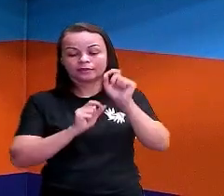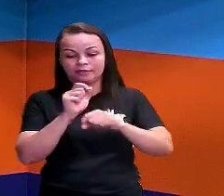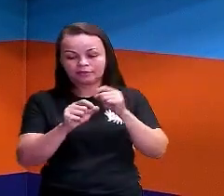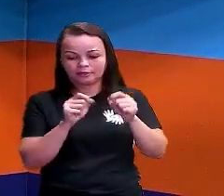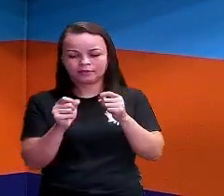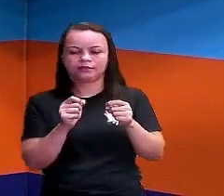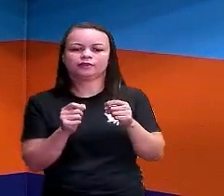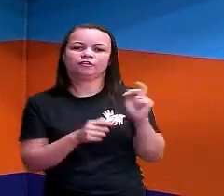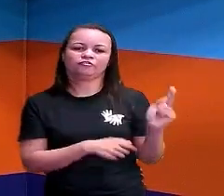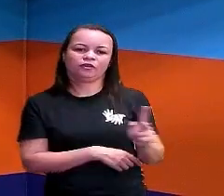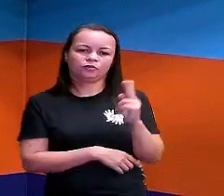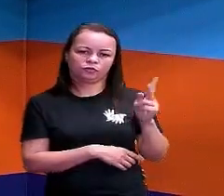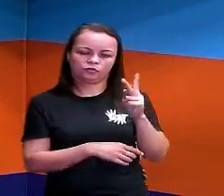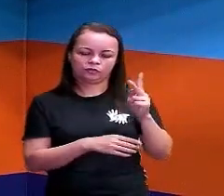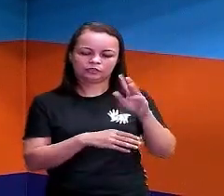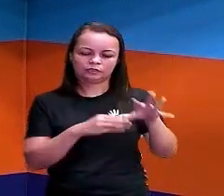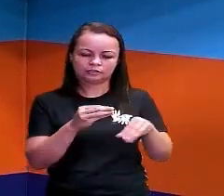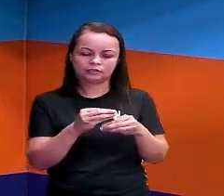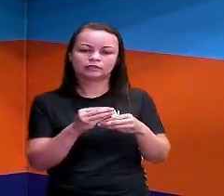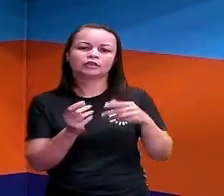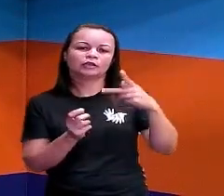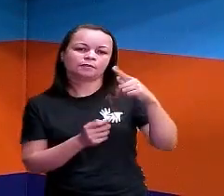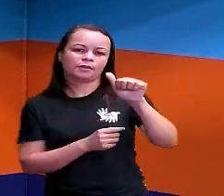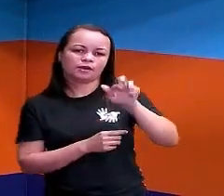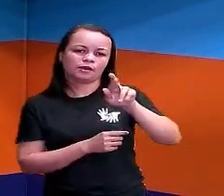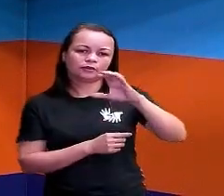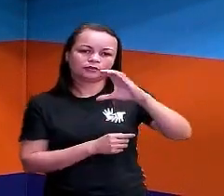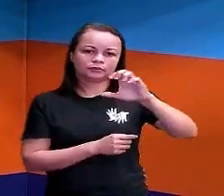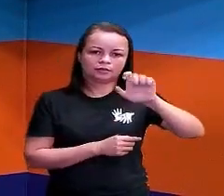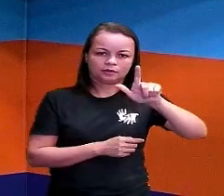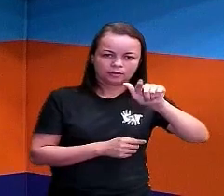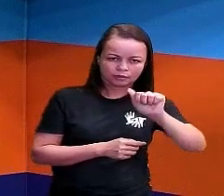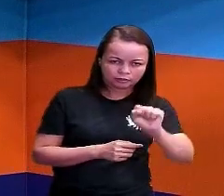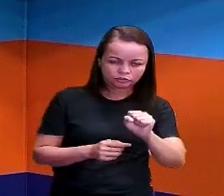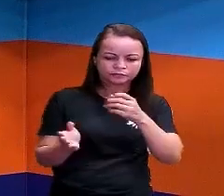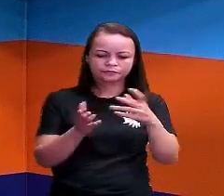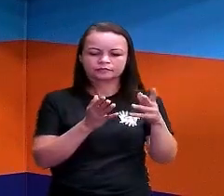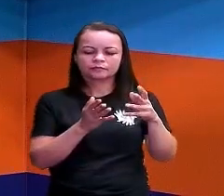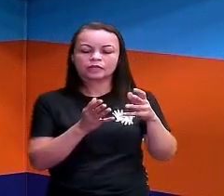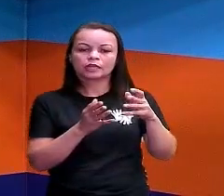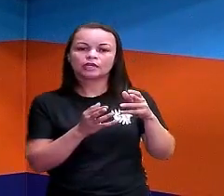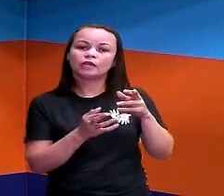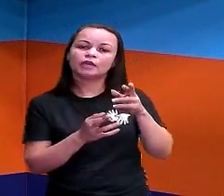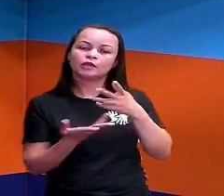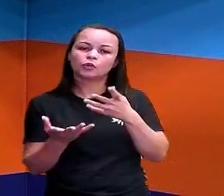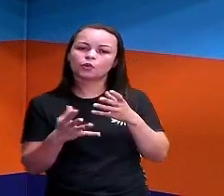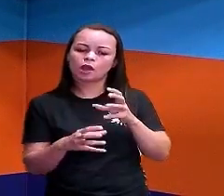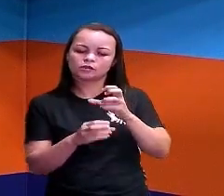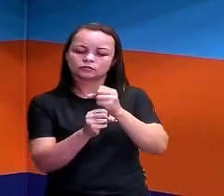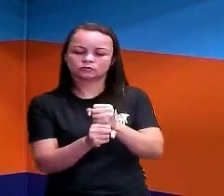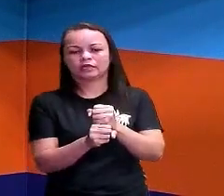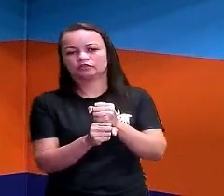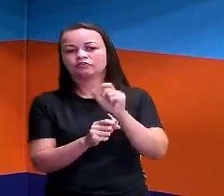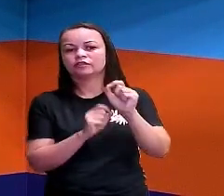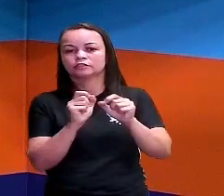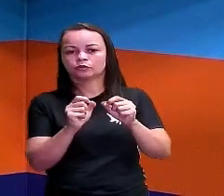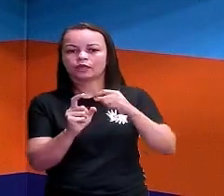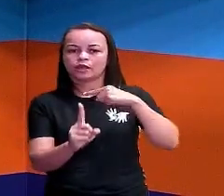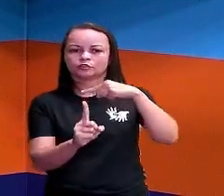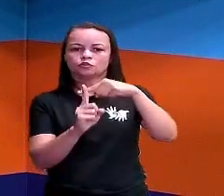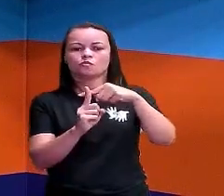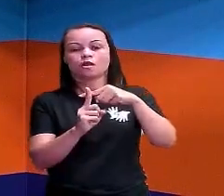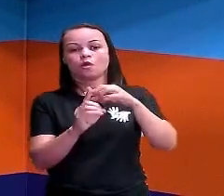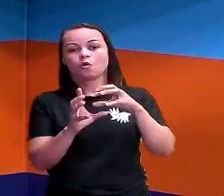serem adicionados, que eu vou chamar de parcelas dentro da operação de adição, e o resultado vai ser a soma ou